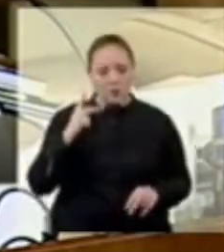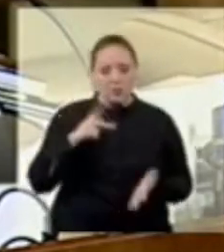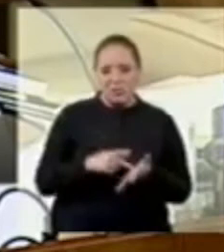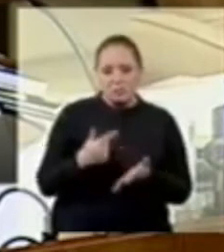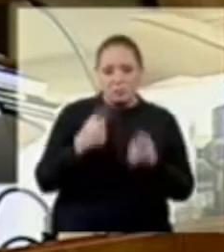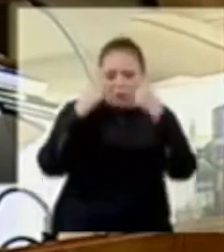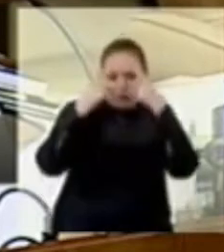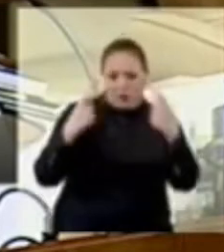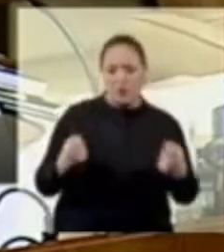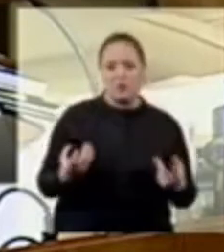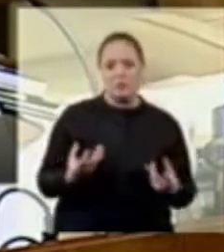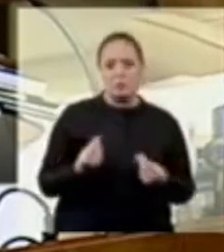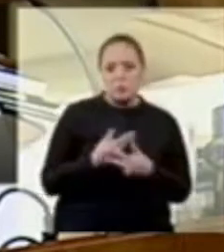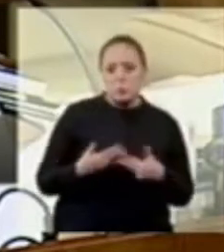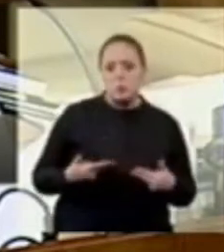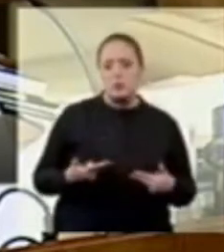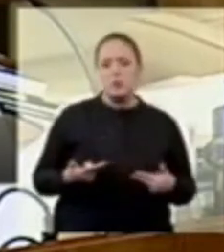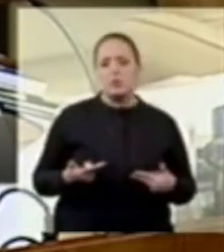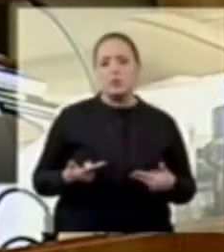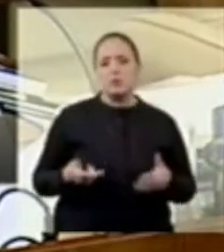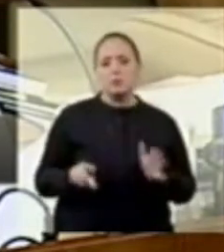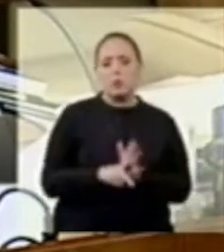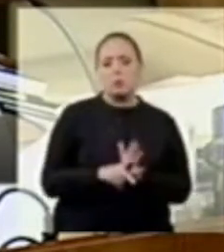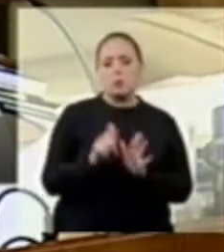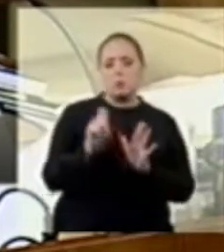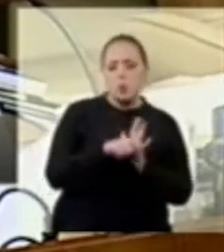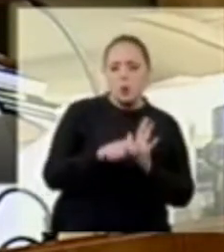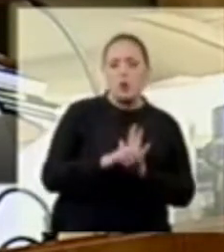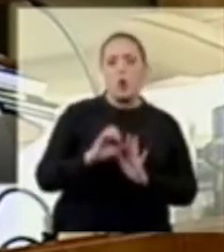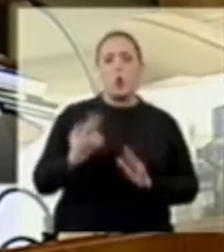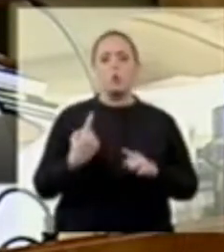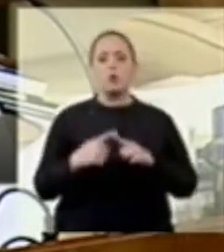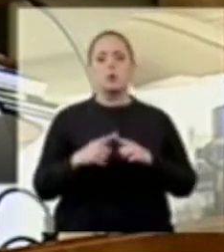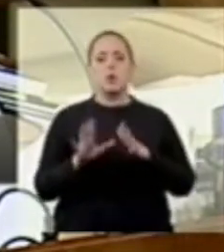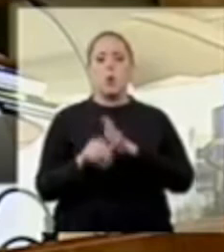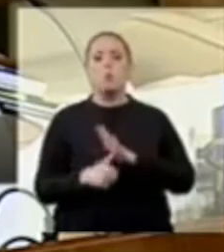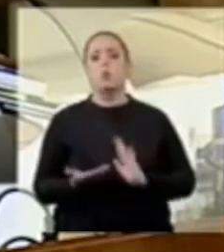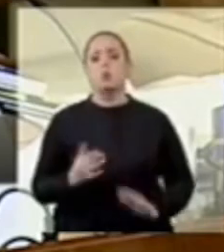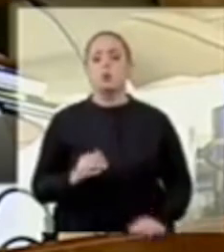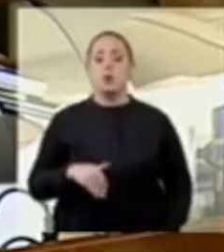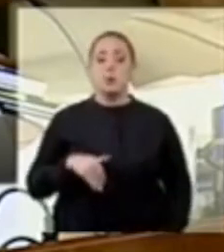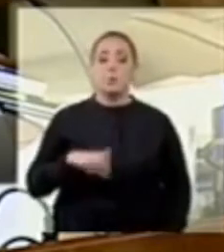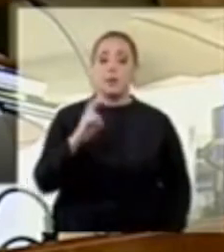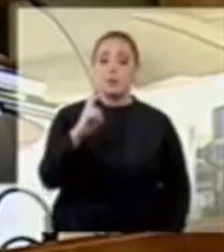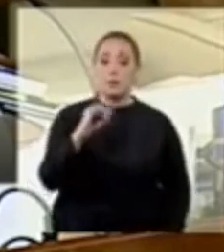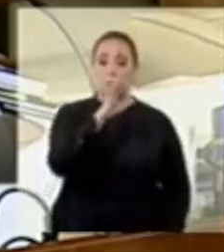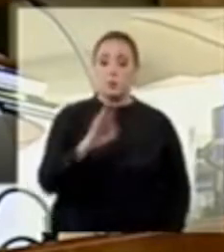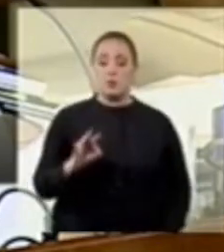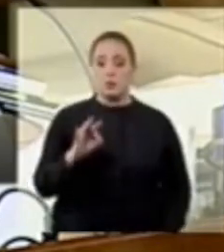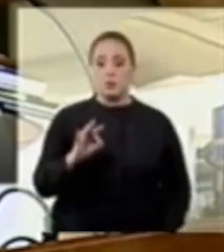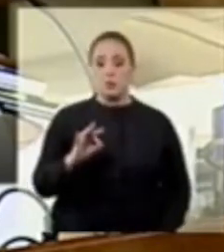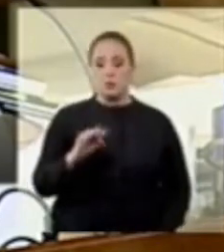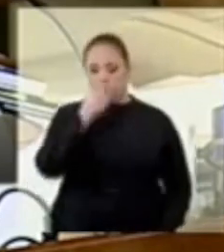por delitos associados a drogas outros tantos presos por furto mais de 50% da população carcerária